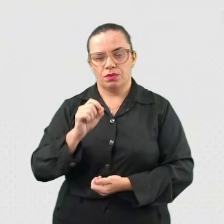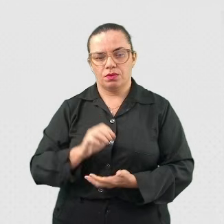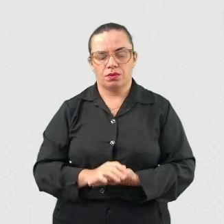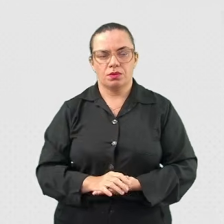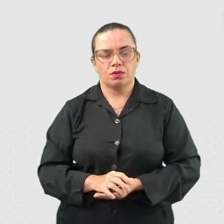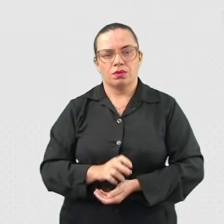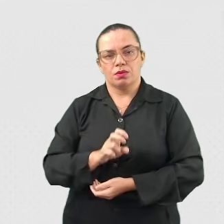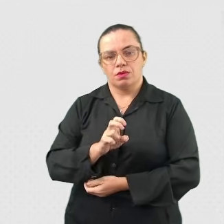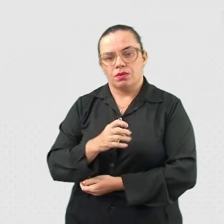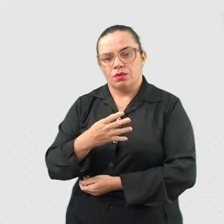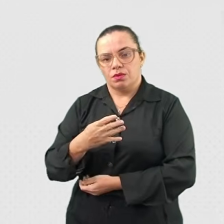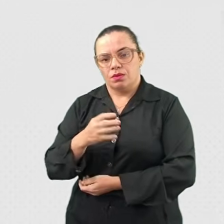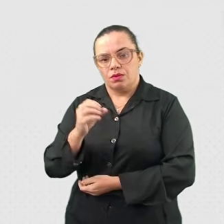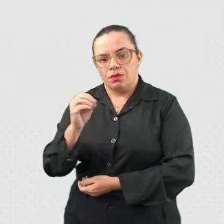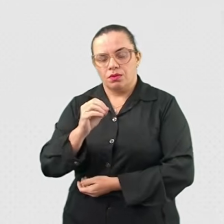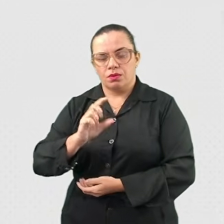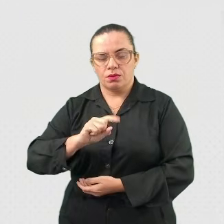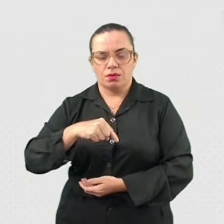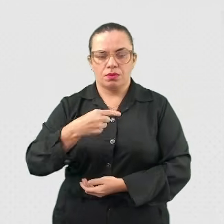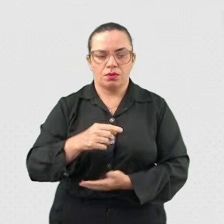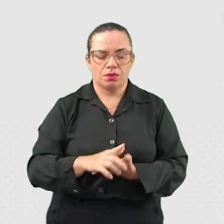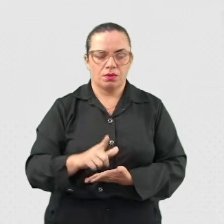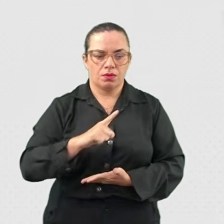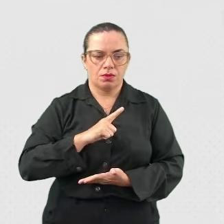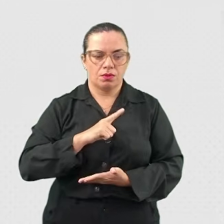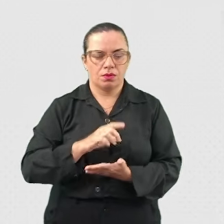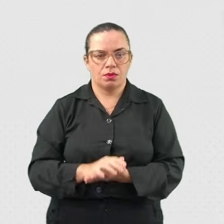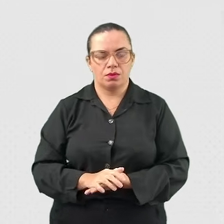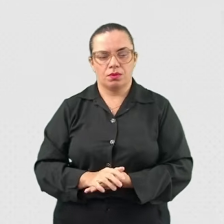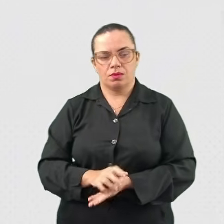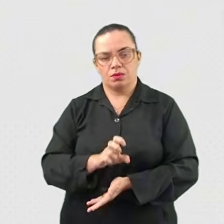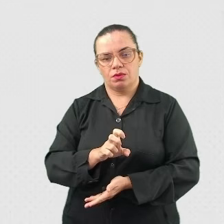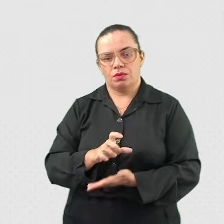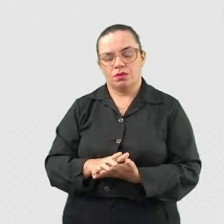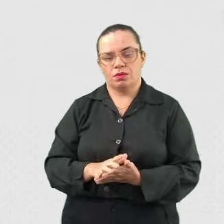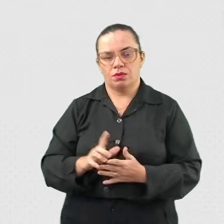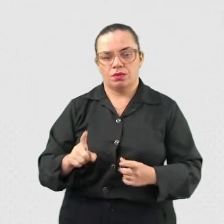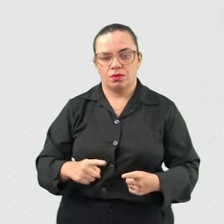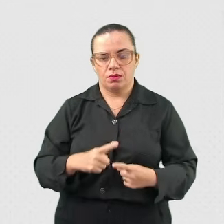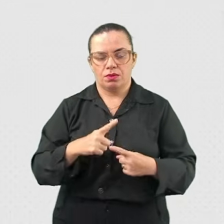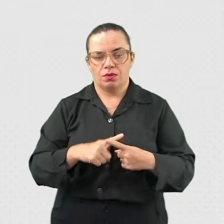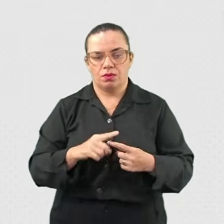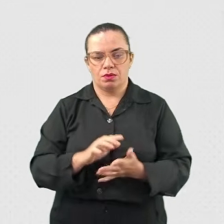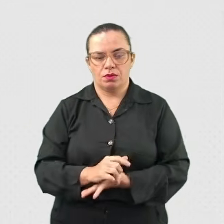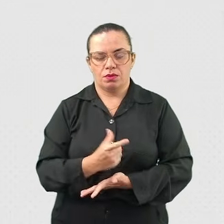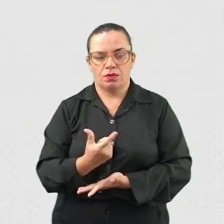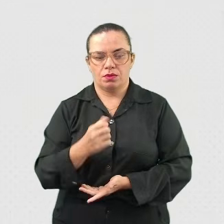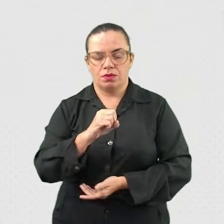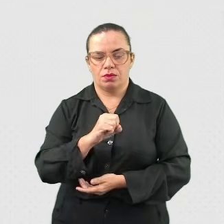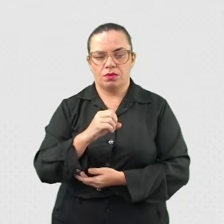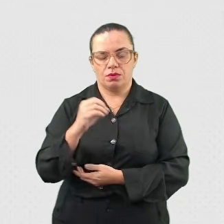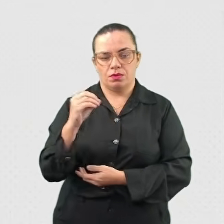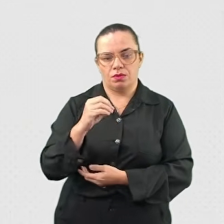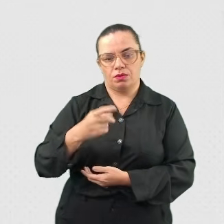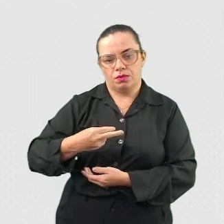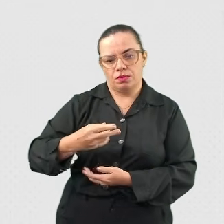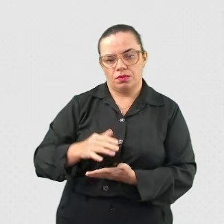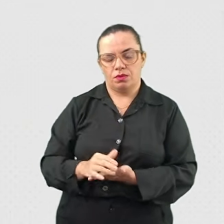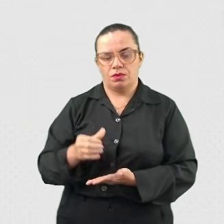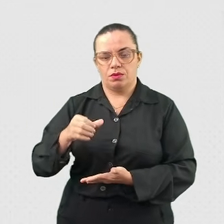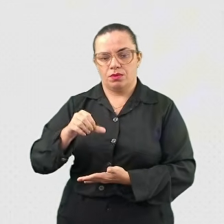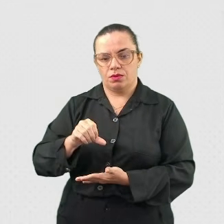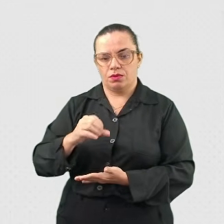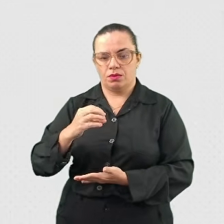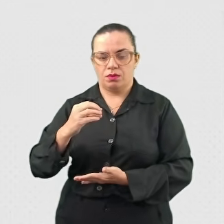graus. Depois você tem que 5 vezes 18 graus. Isso aqui é igual a 90